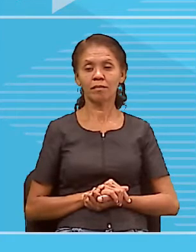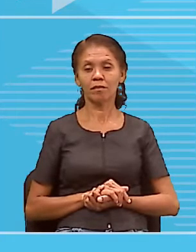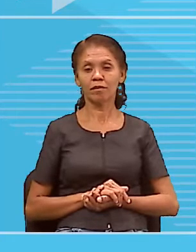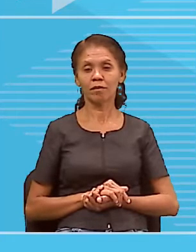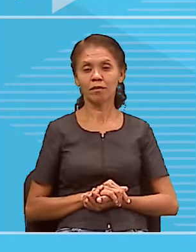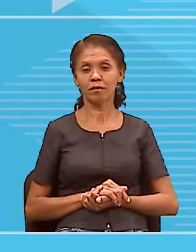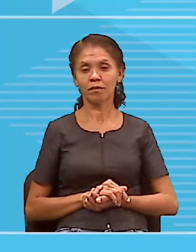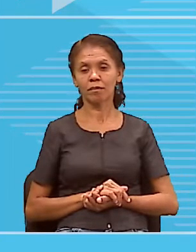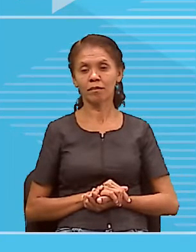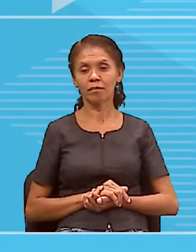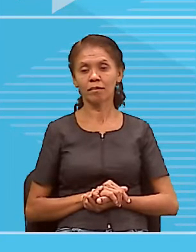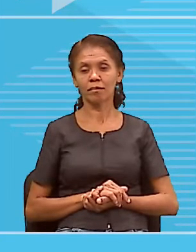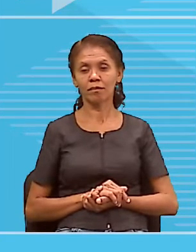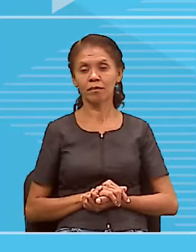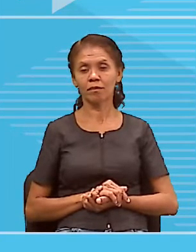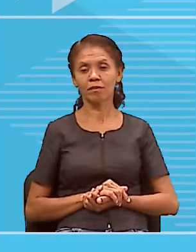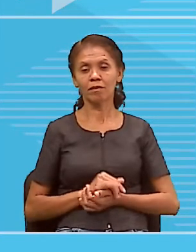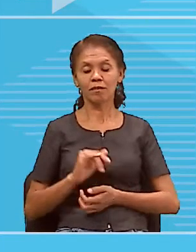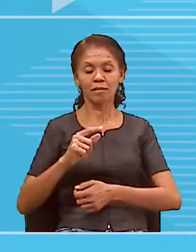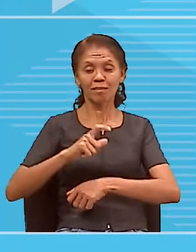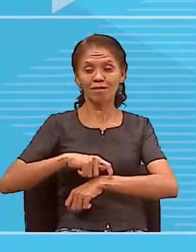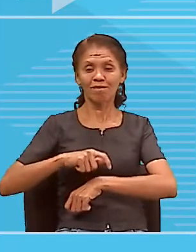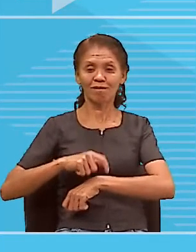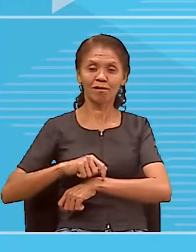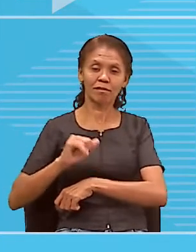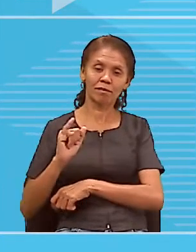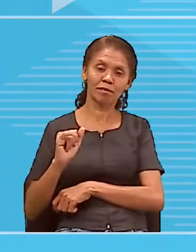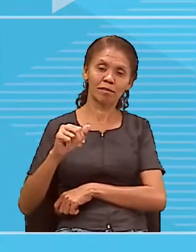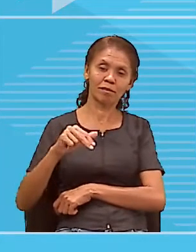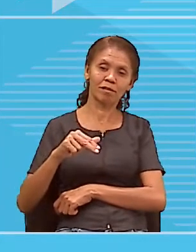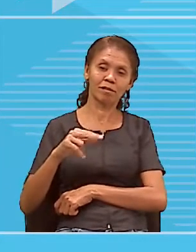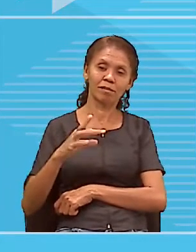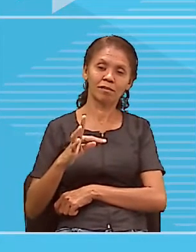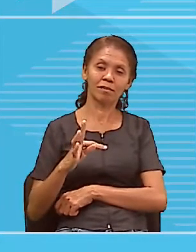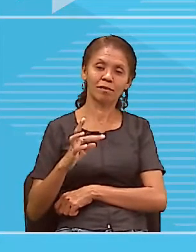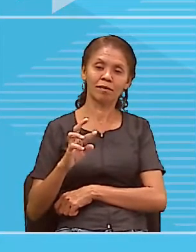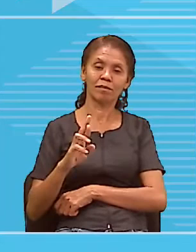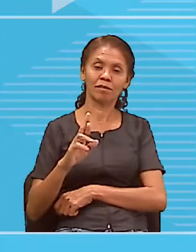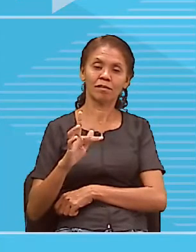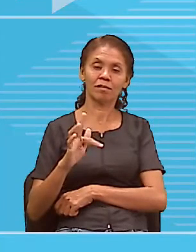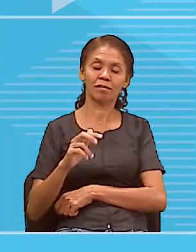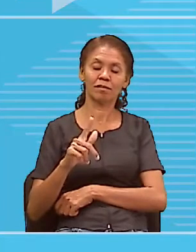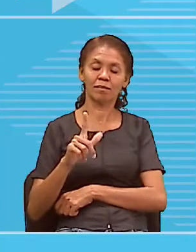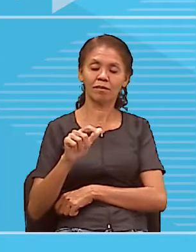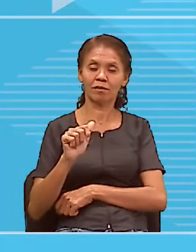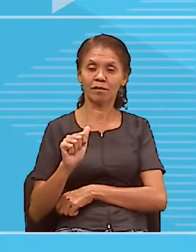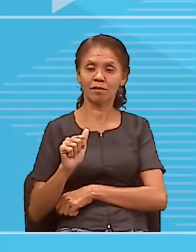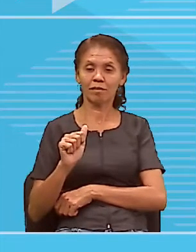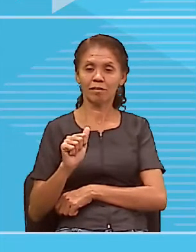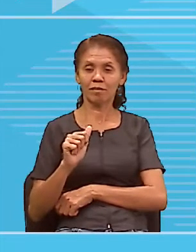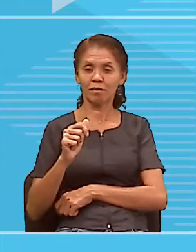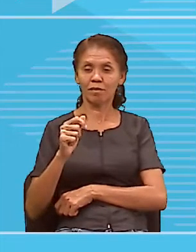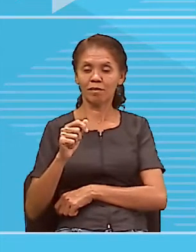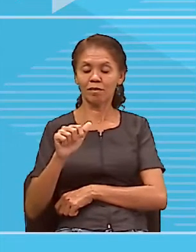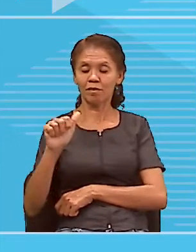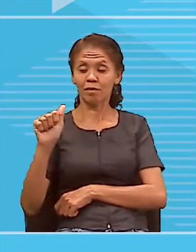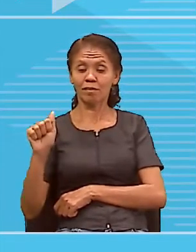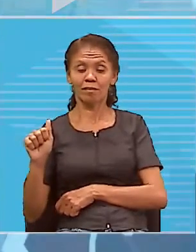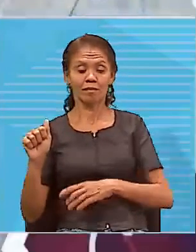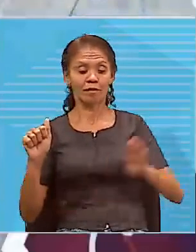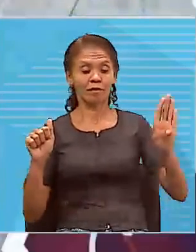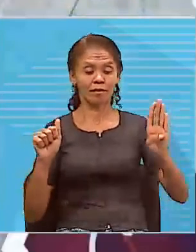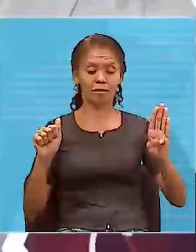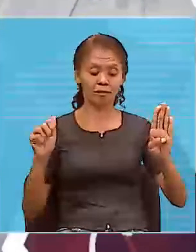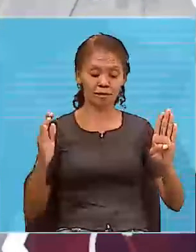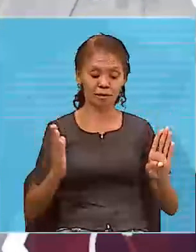acabar uma cancelando a outra como aquele caso da cabine do avião que eu falei né os pilotos